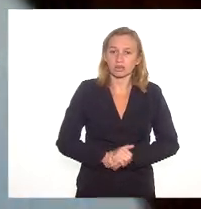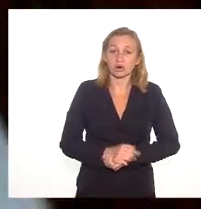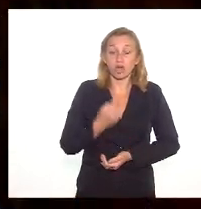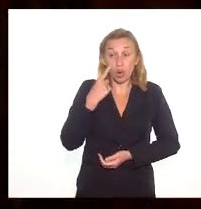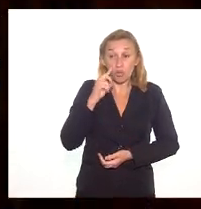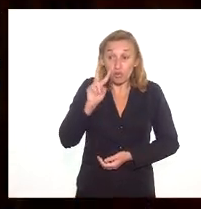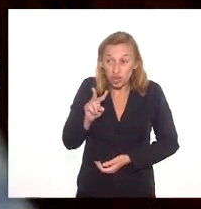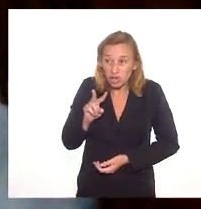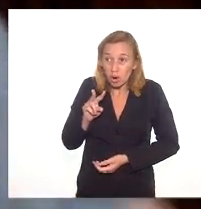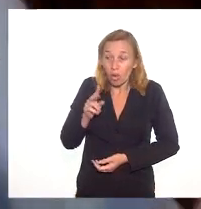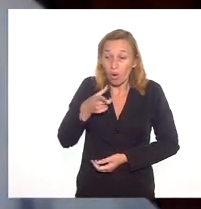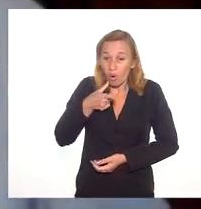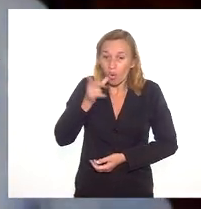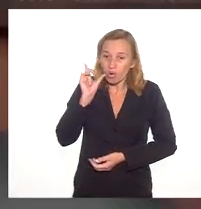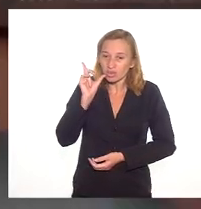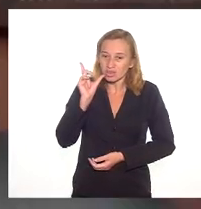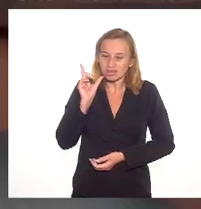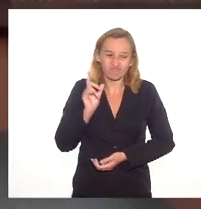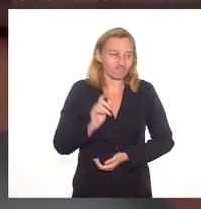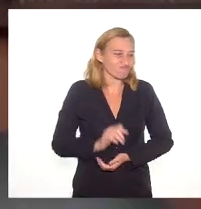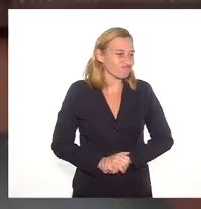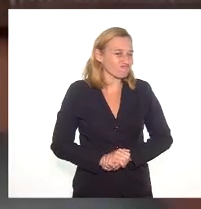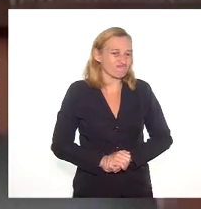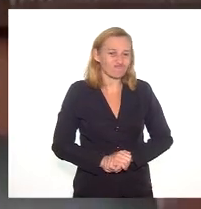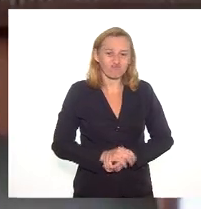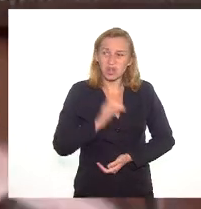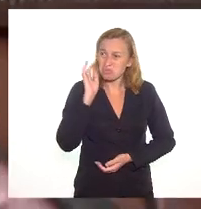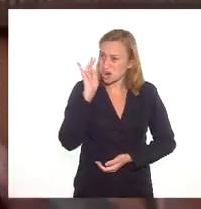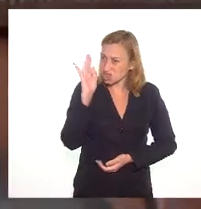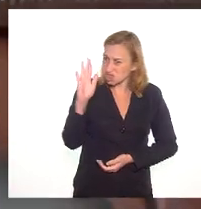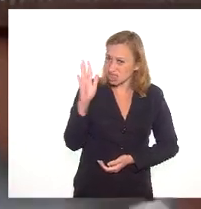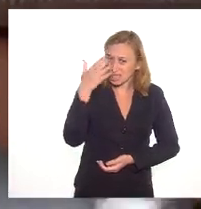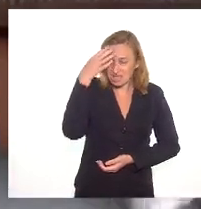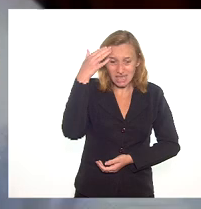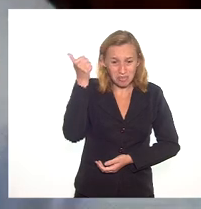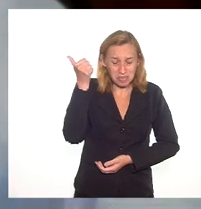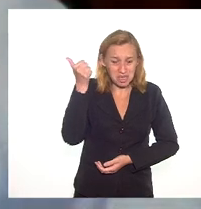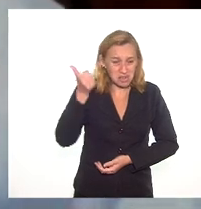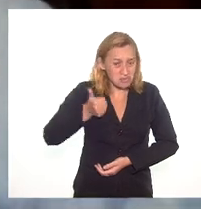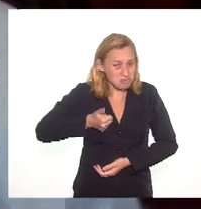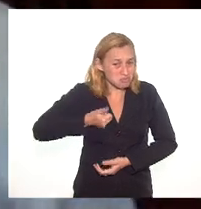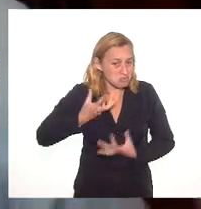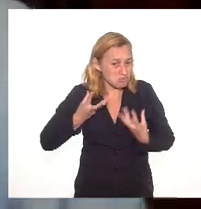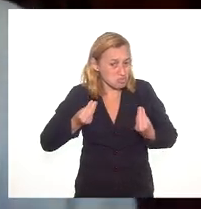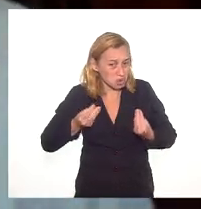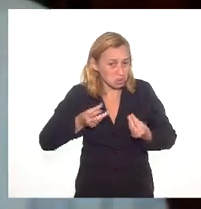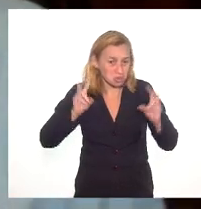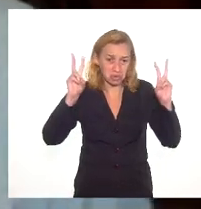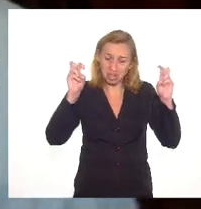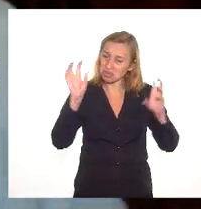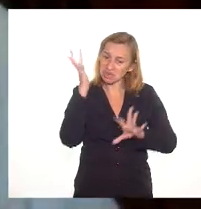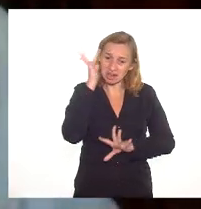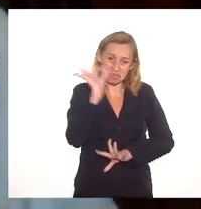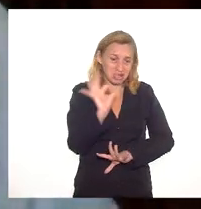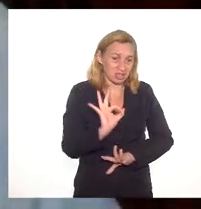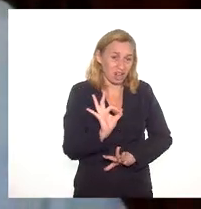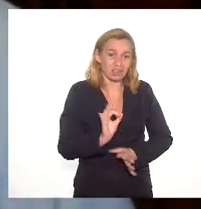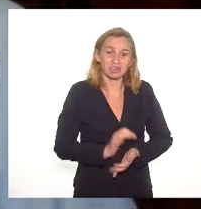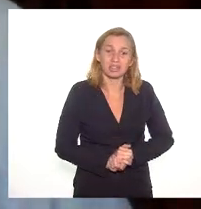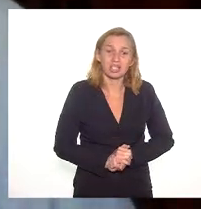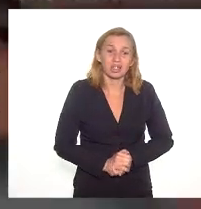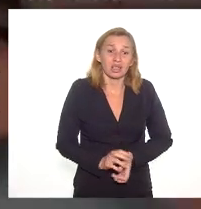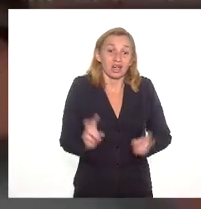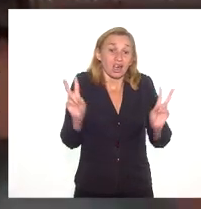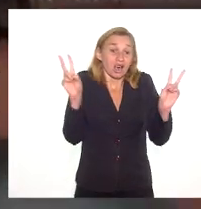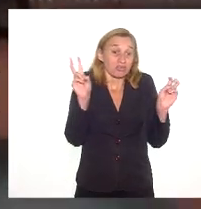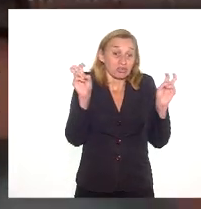vi ontem, eu confesso, já imaginei que sabia muito sobre o tema, não sabia nada e que ela... Porque é um tema tabu, Márcio. É um